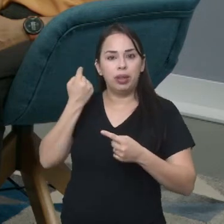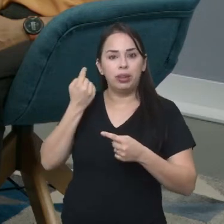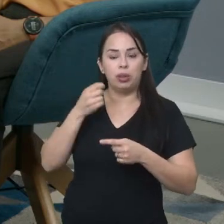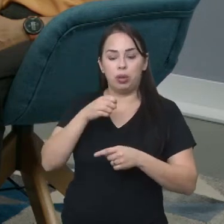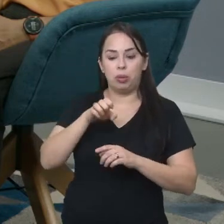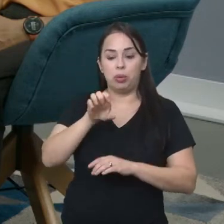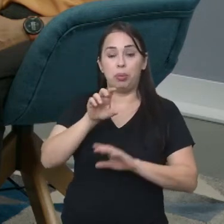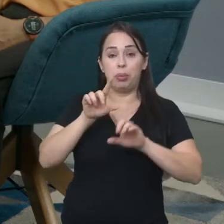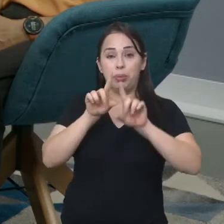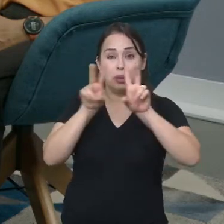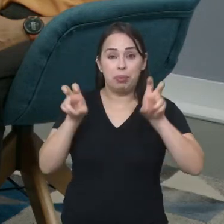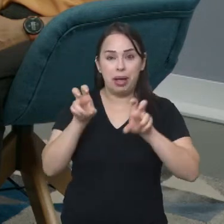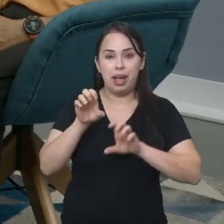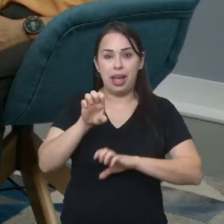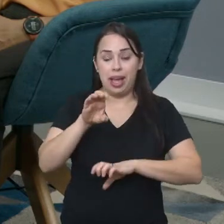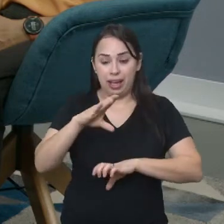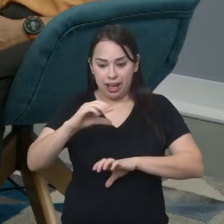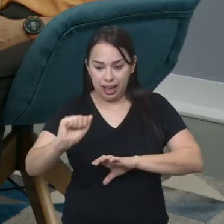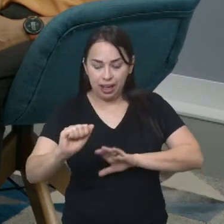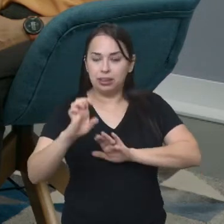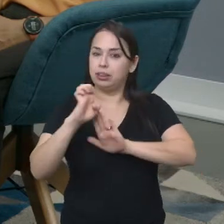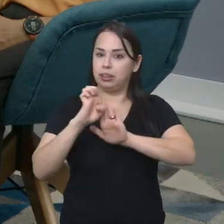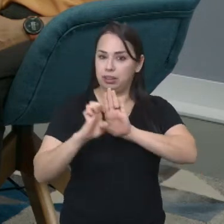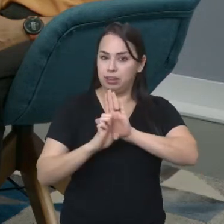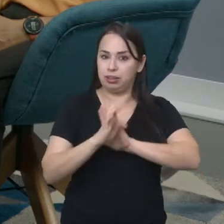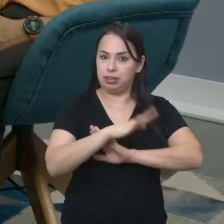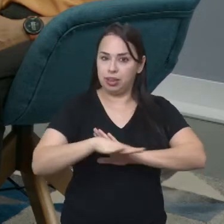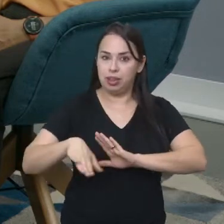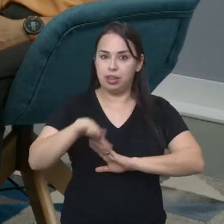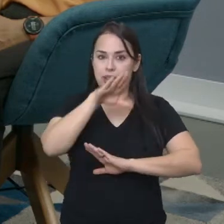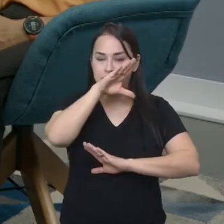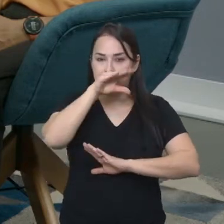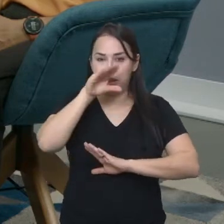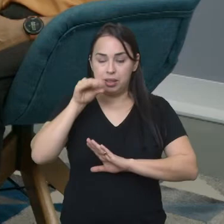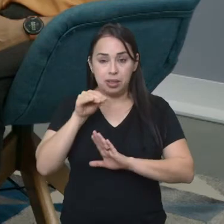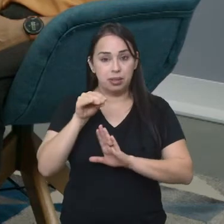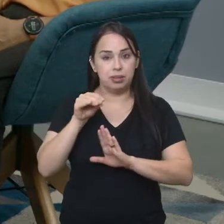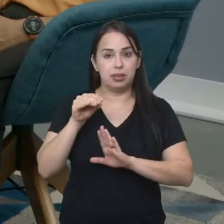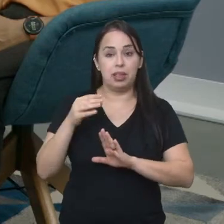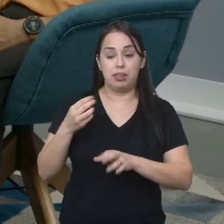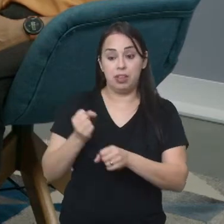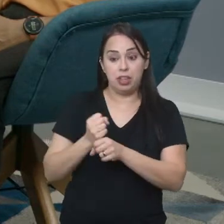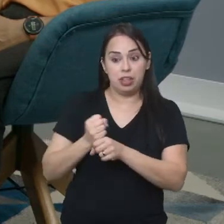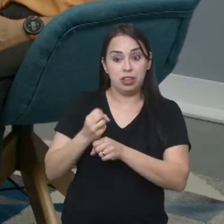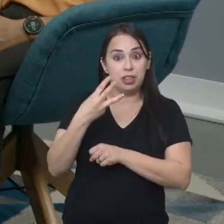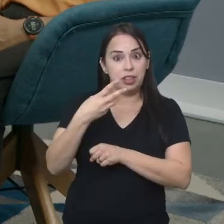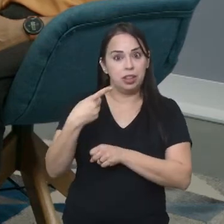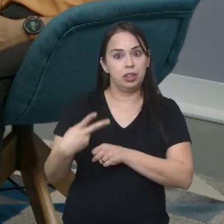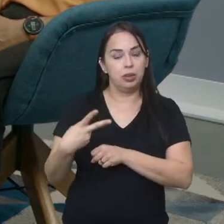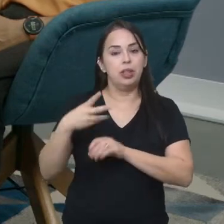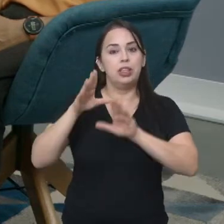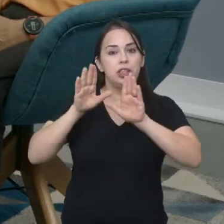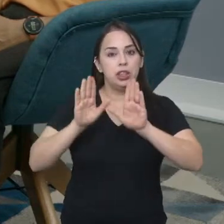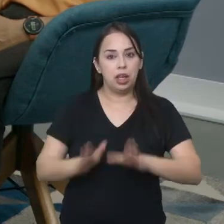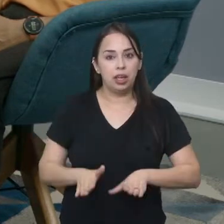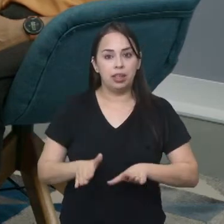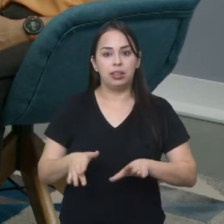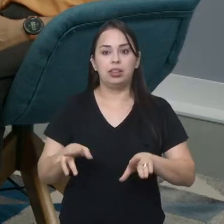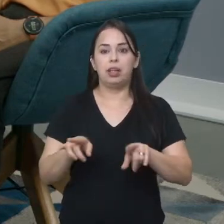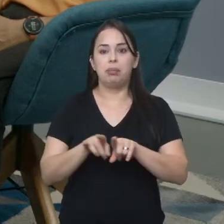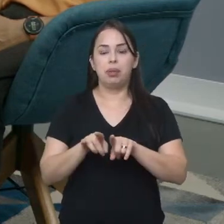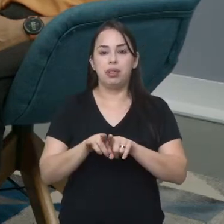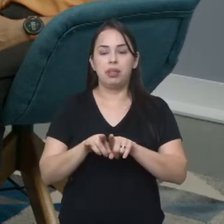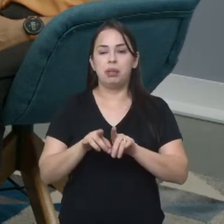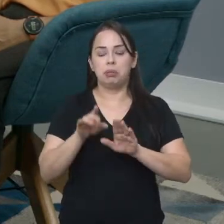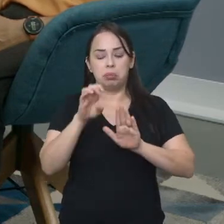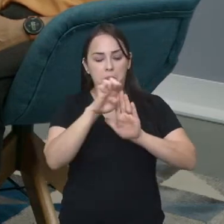fez uma introduçãozinha lá no início do programa. São 32 anos do Estatuto da Criança e do Adolescente e ele também, muitas